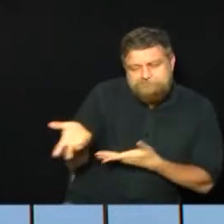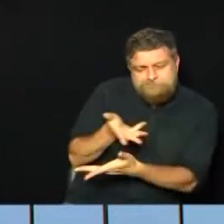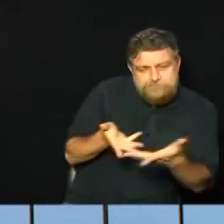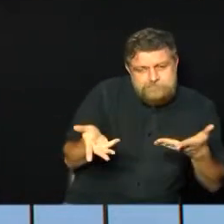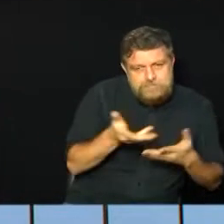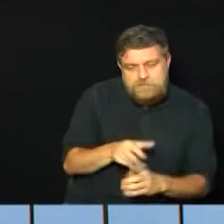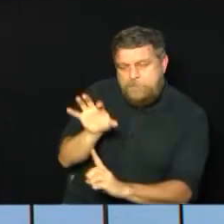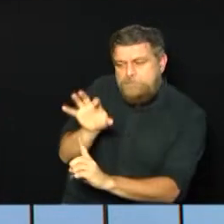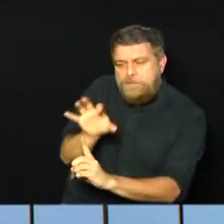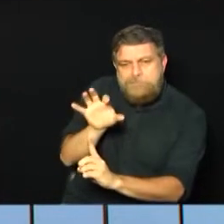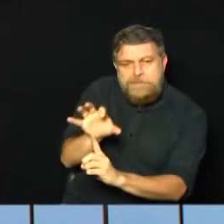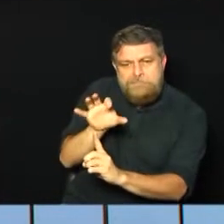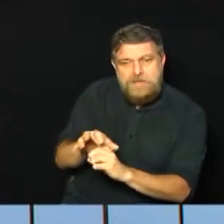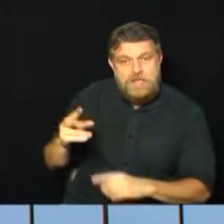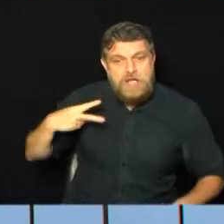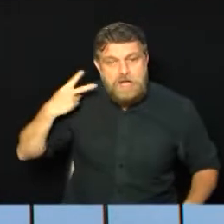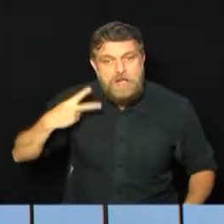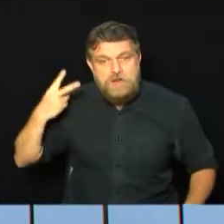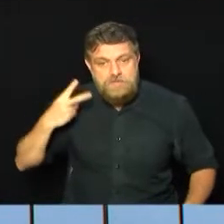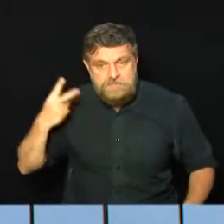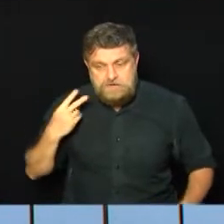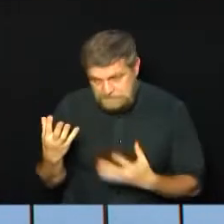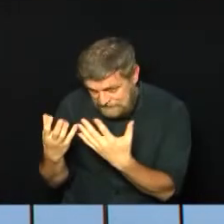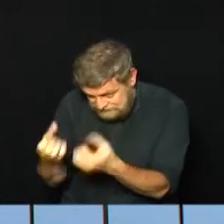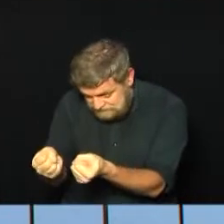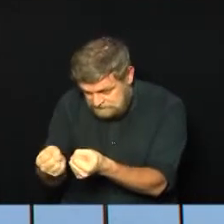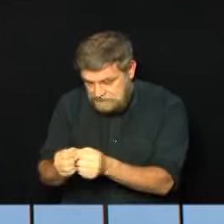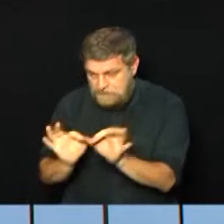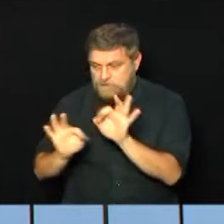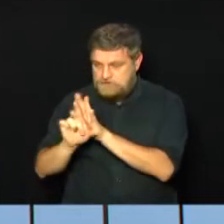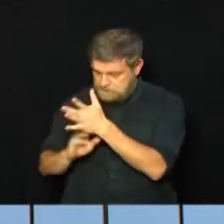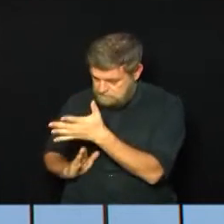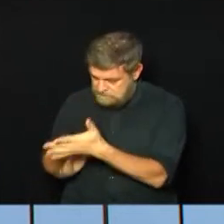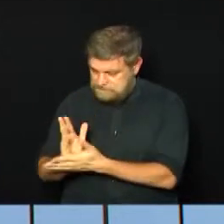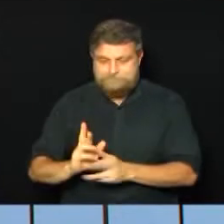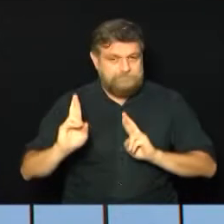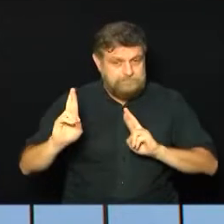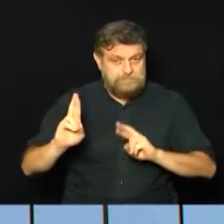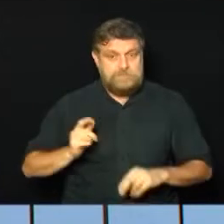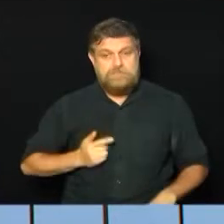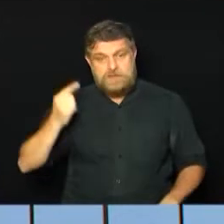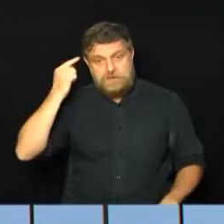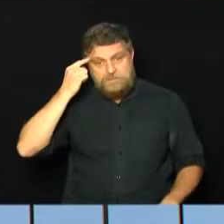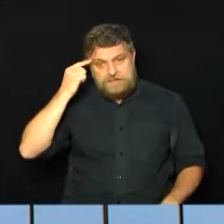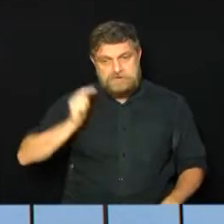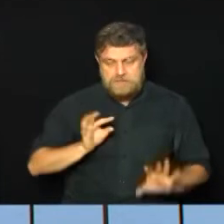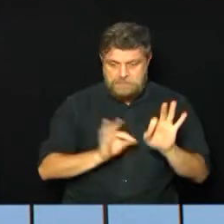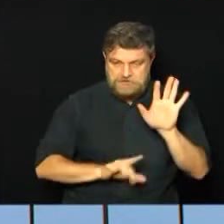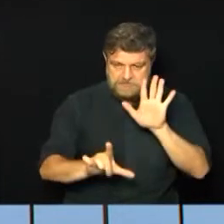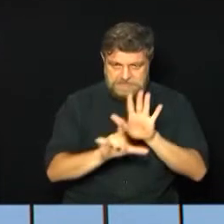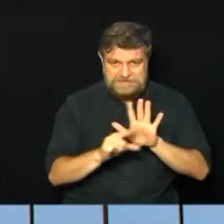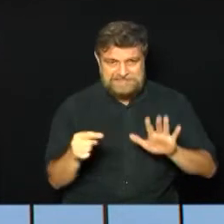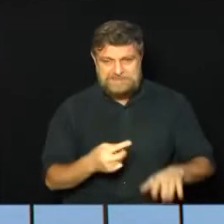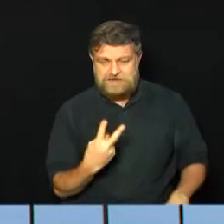de convencimento, porque se você não tiver apoio, o projeto também não vai andar. Então, eu considero que, além da importância dos projetos legislativos, que são mais